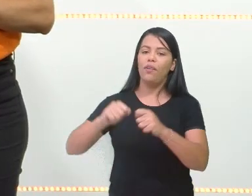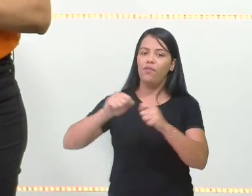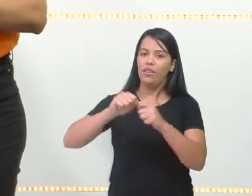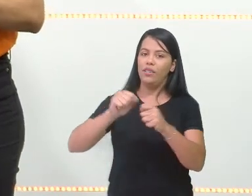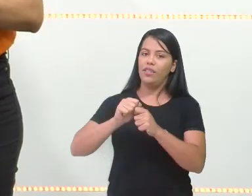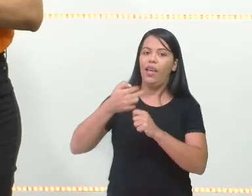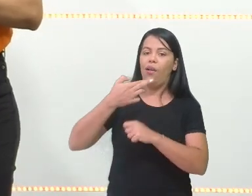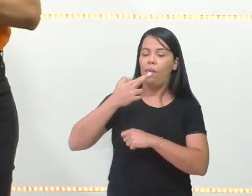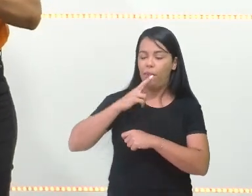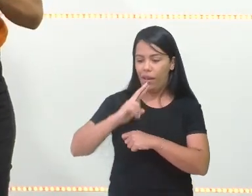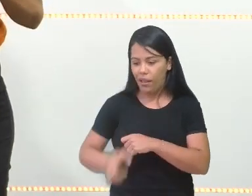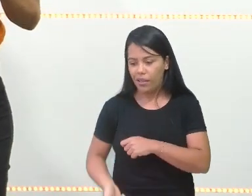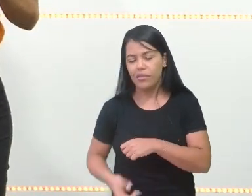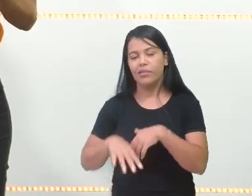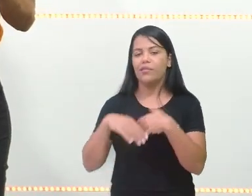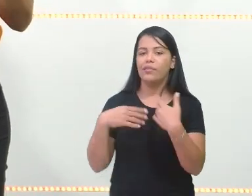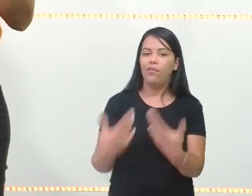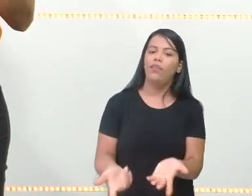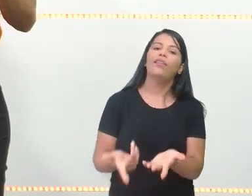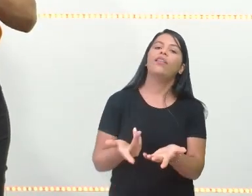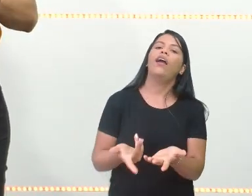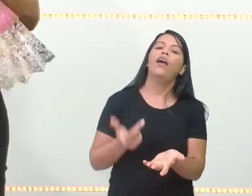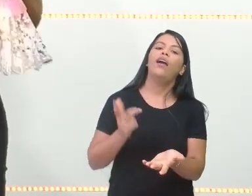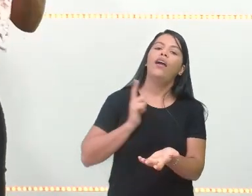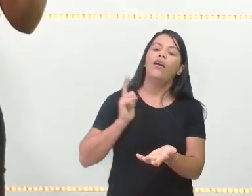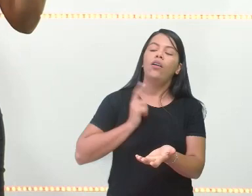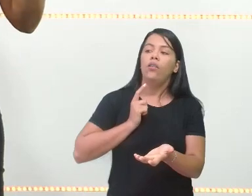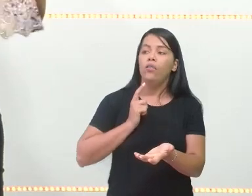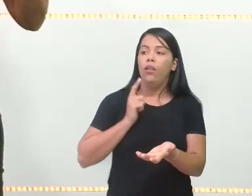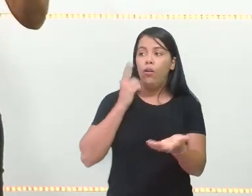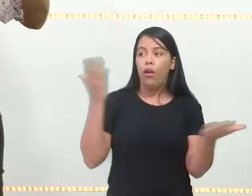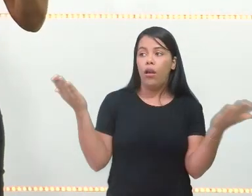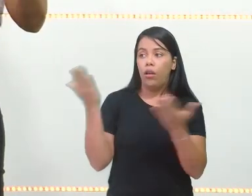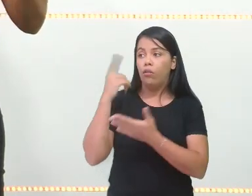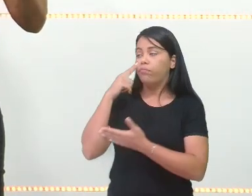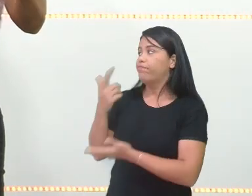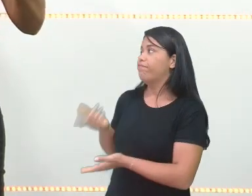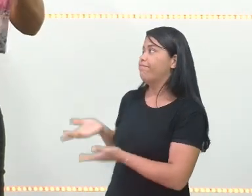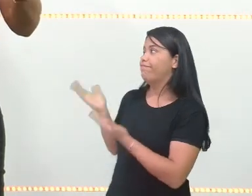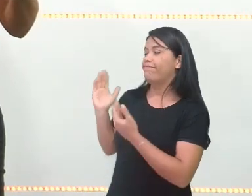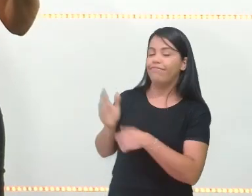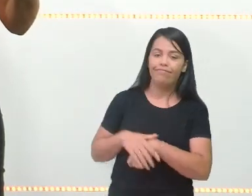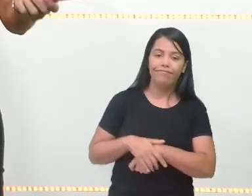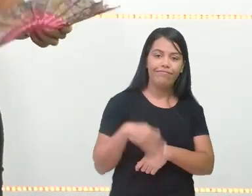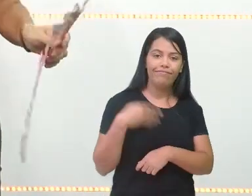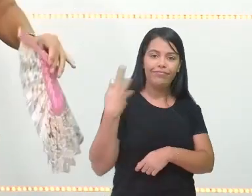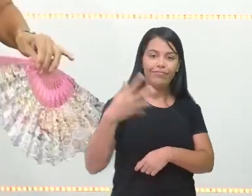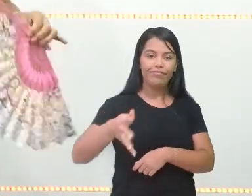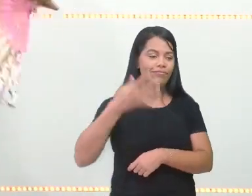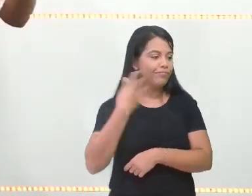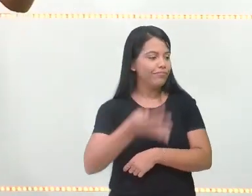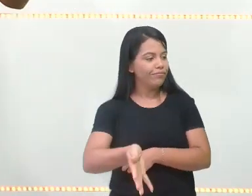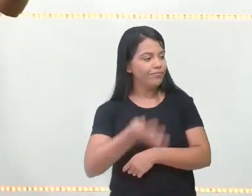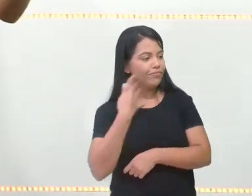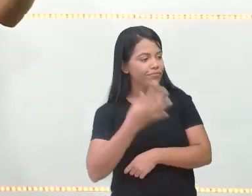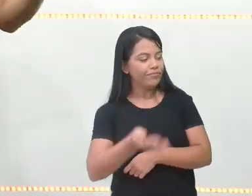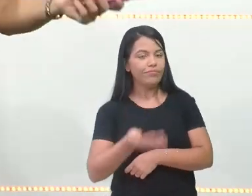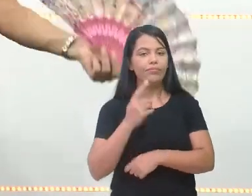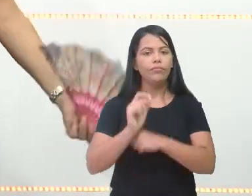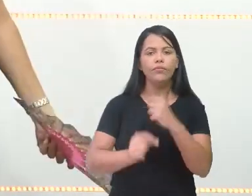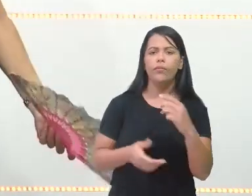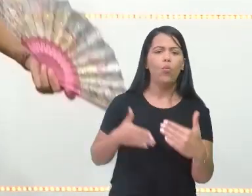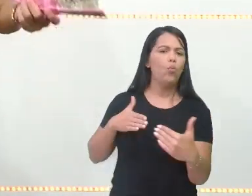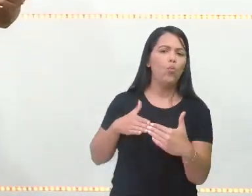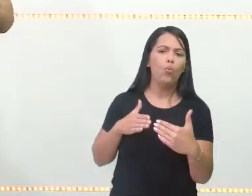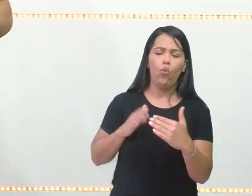conto africano. E olha só, olha o que eu tenho aqui na mão. Um leque. Professora Keise, o que é que tem a ver leque com